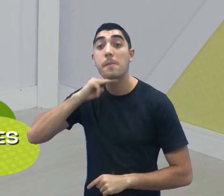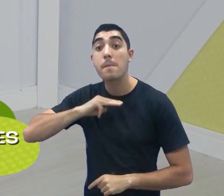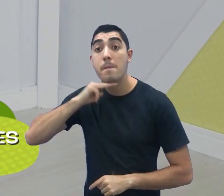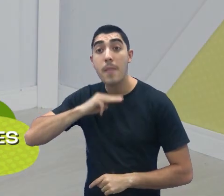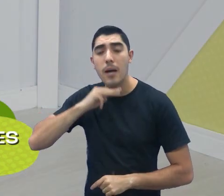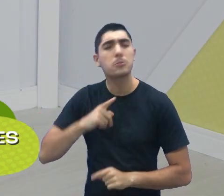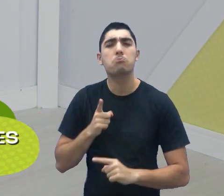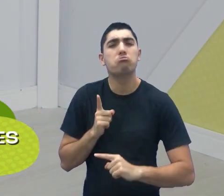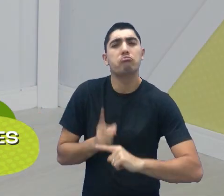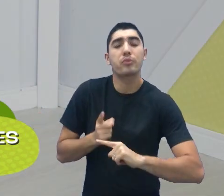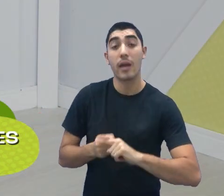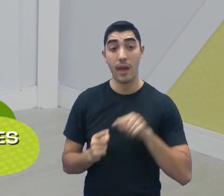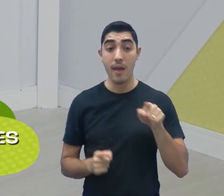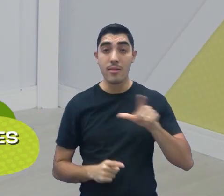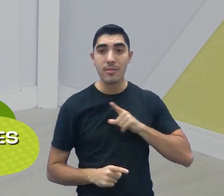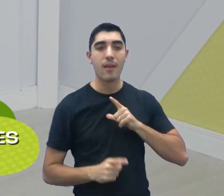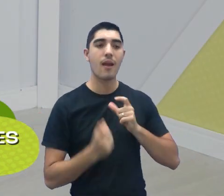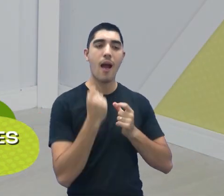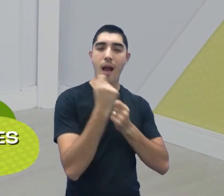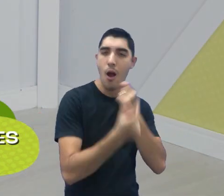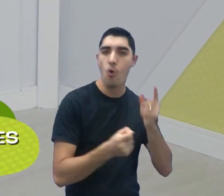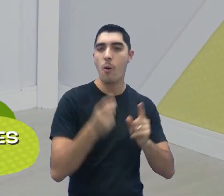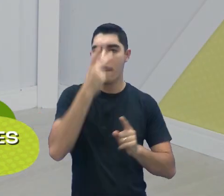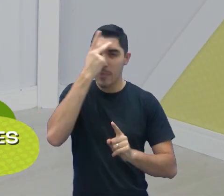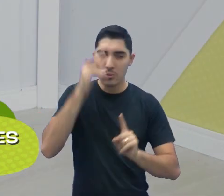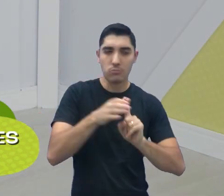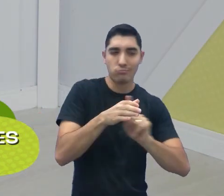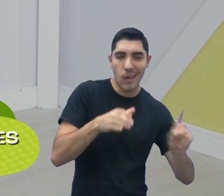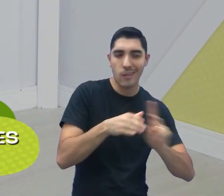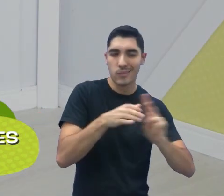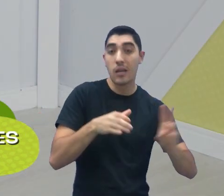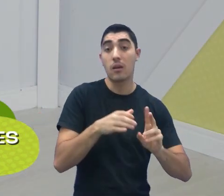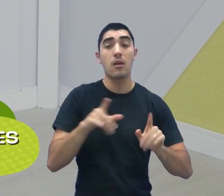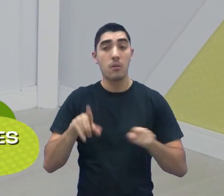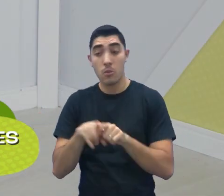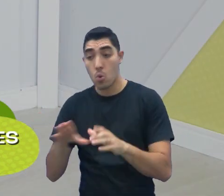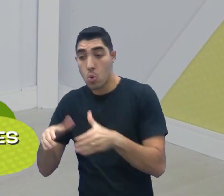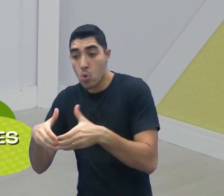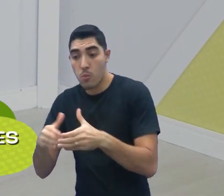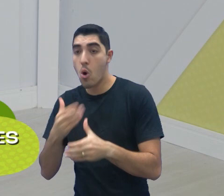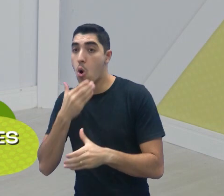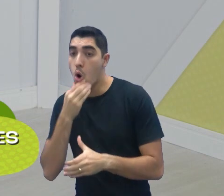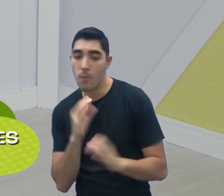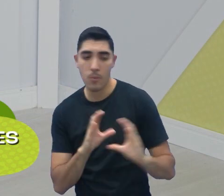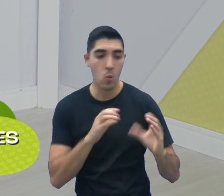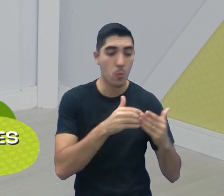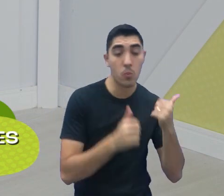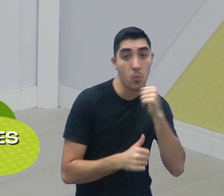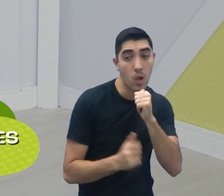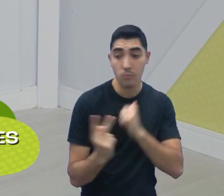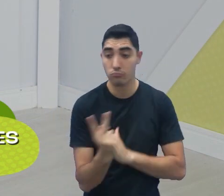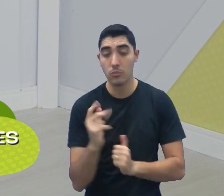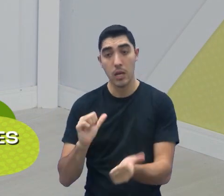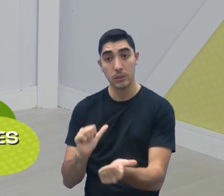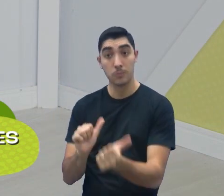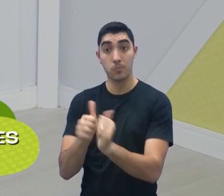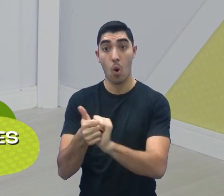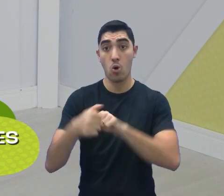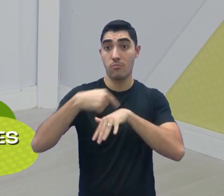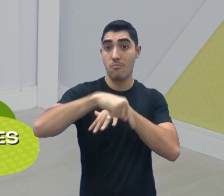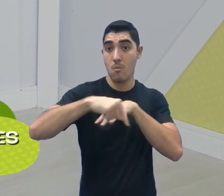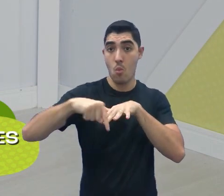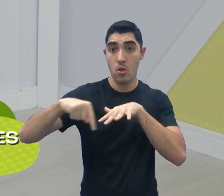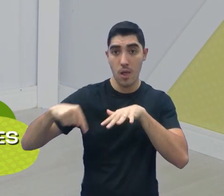as vagas remanescentes e completar as equipes masculinas e femininas que representam a nossa cidade em competições oficiais